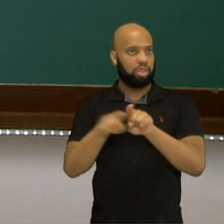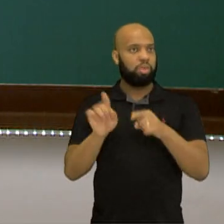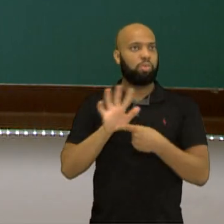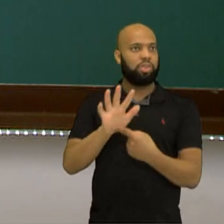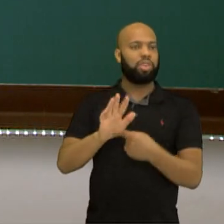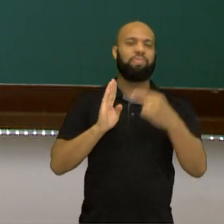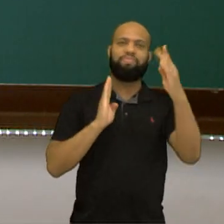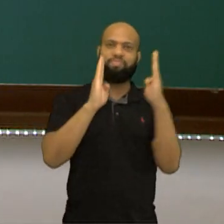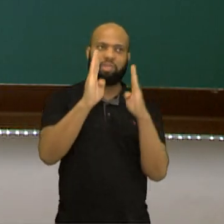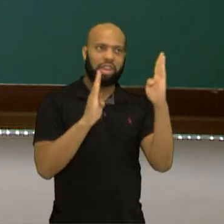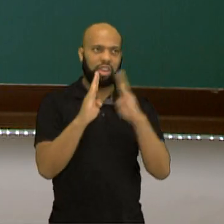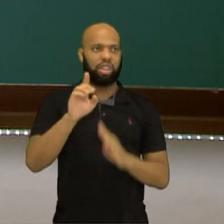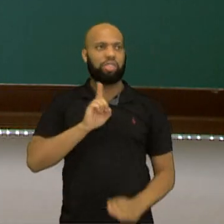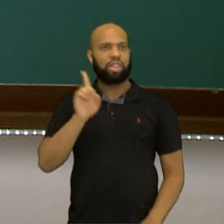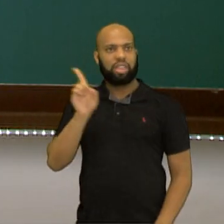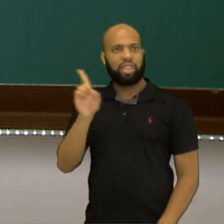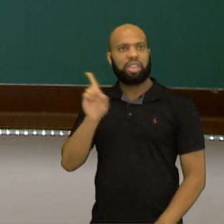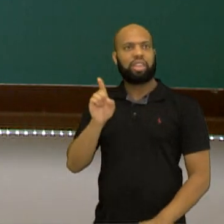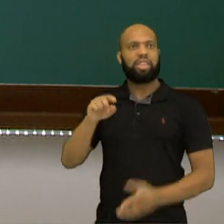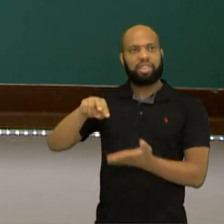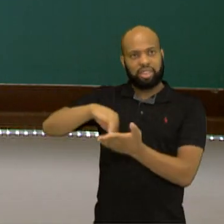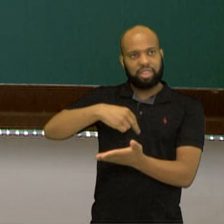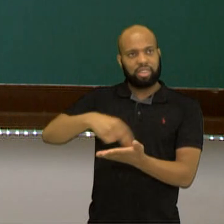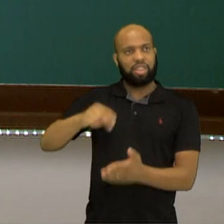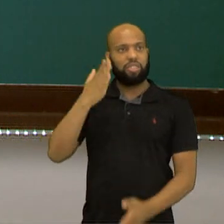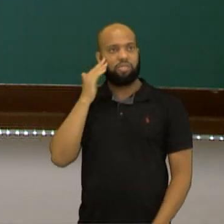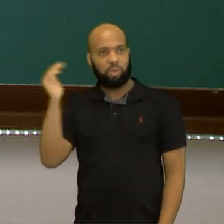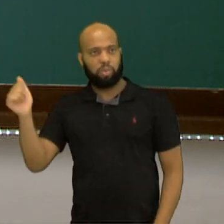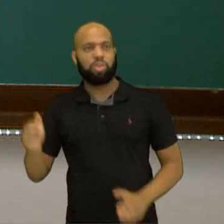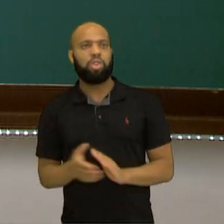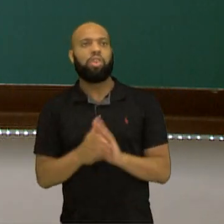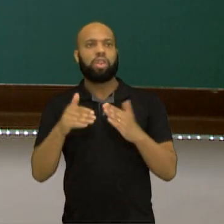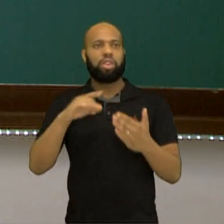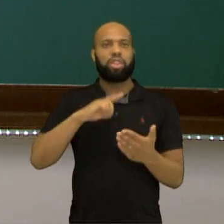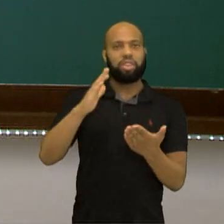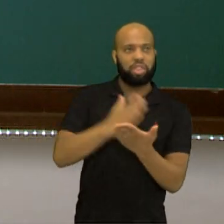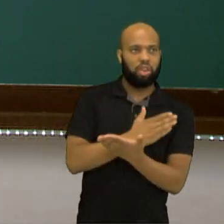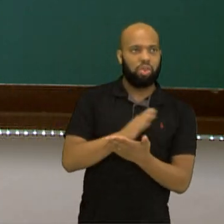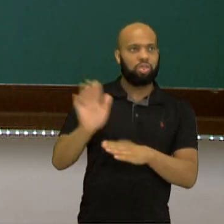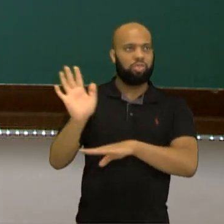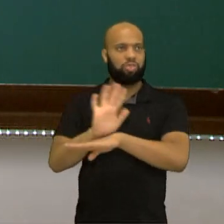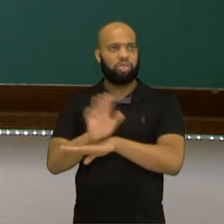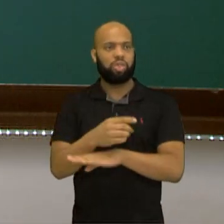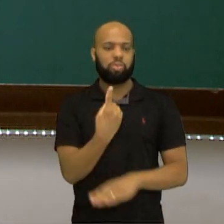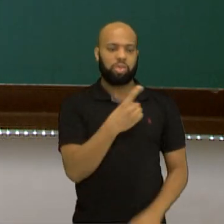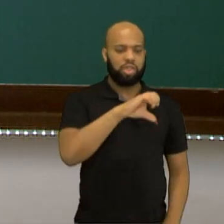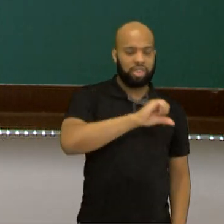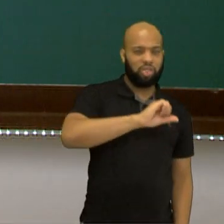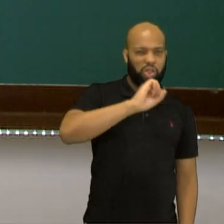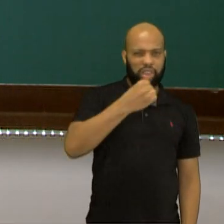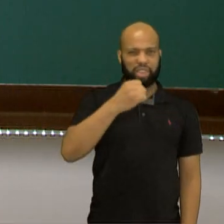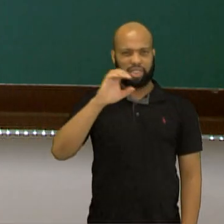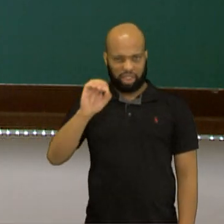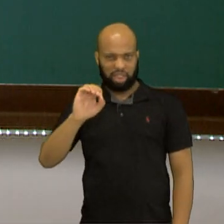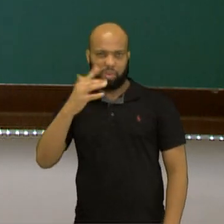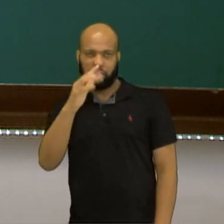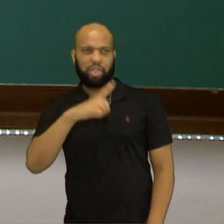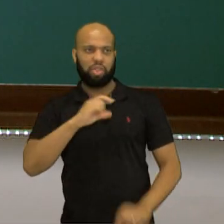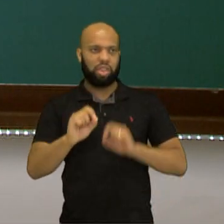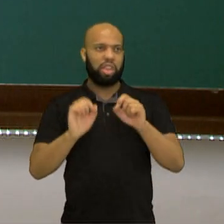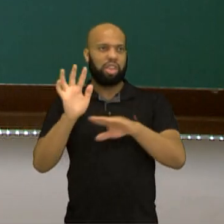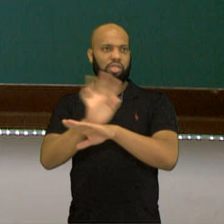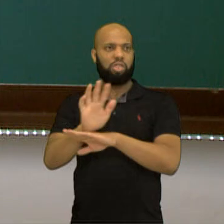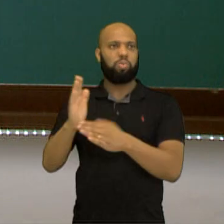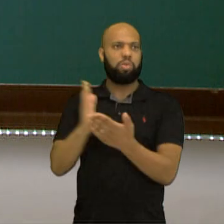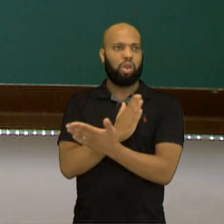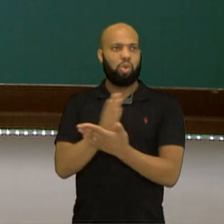naquela época ele era bem difundido mesmo. Então, em alguns filmes, vocês podem ver, ó, na década de 80, quantos filmes a gente teve?